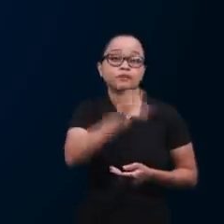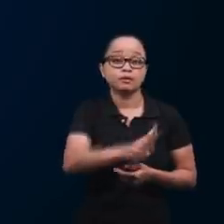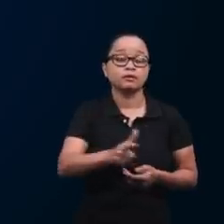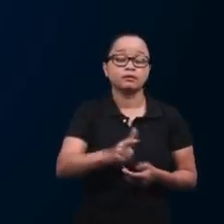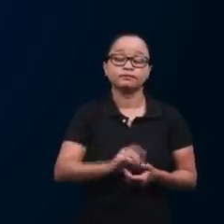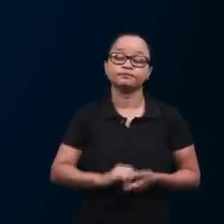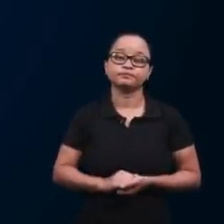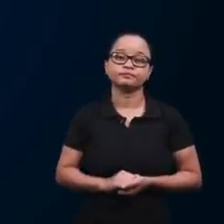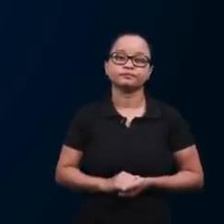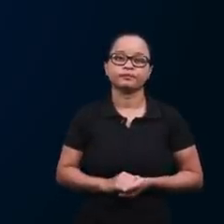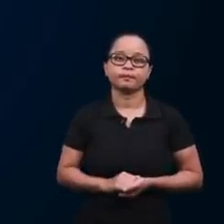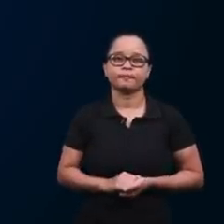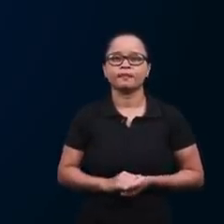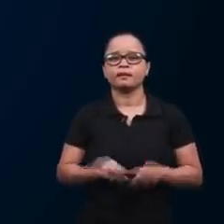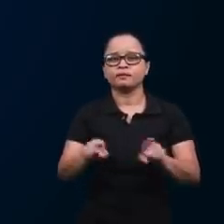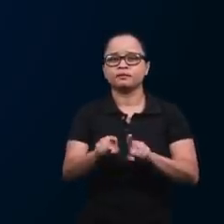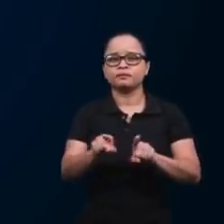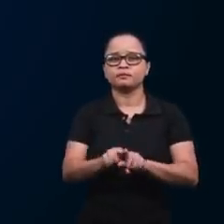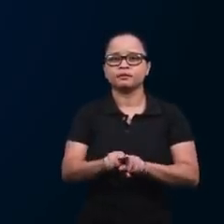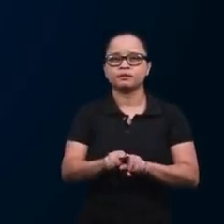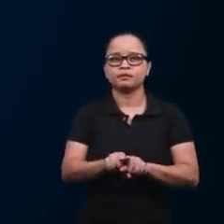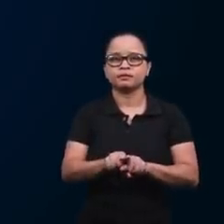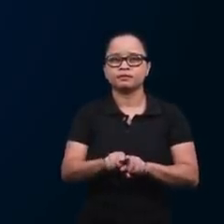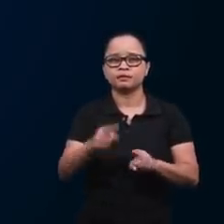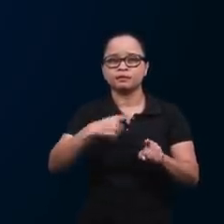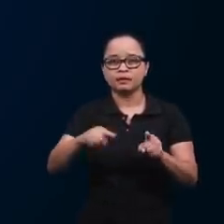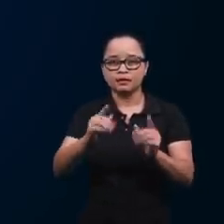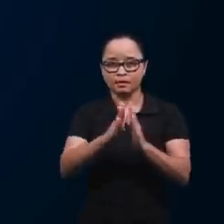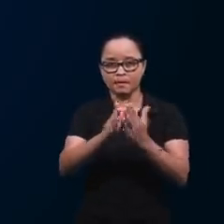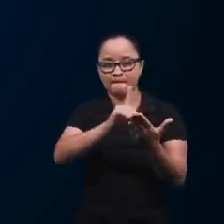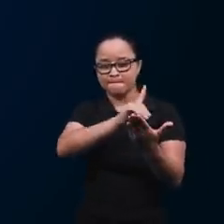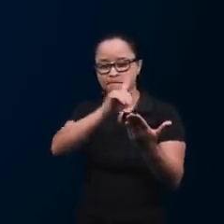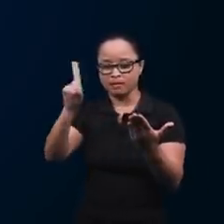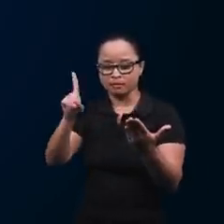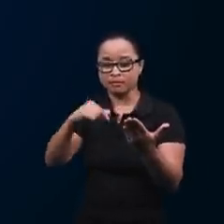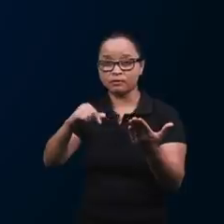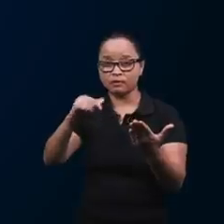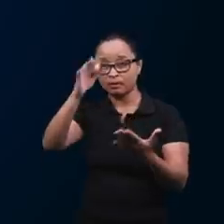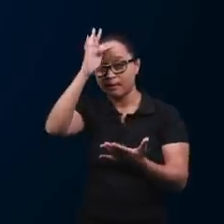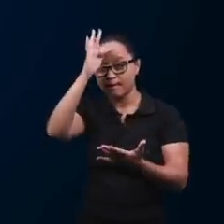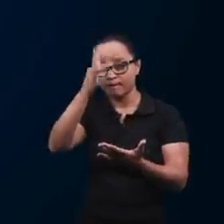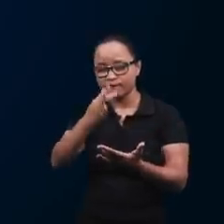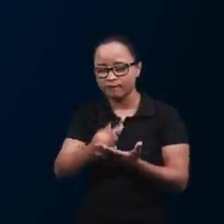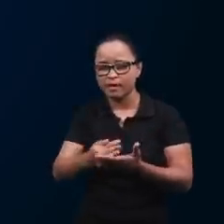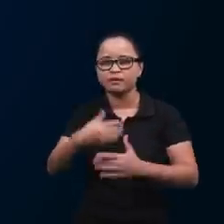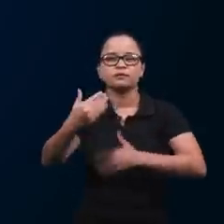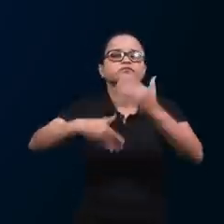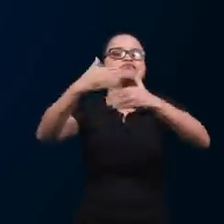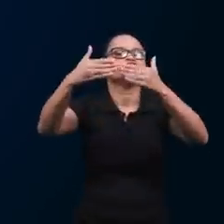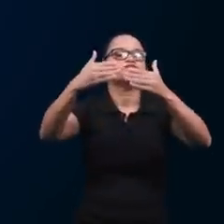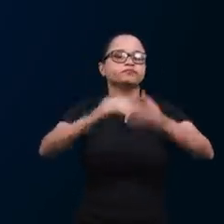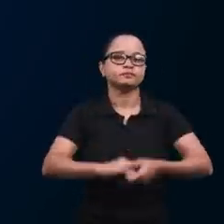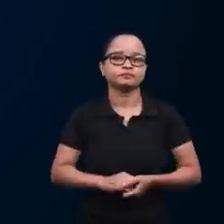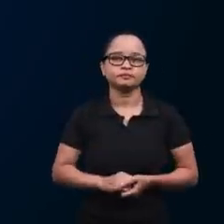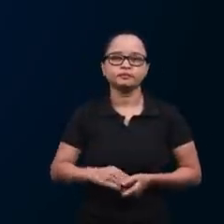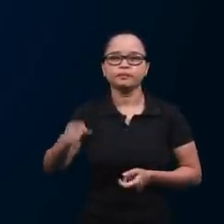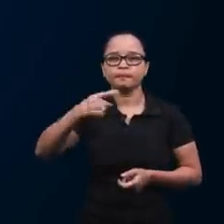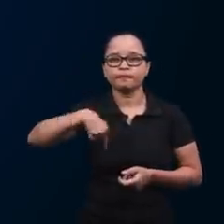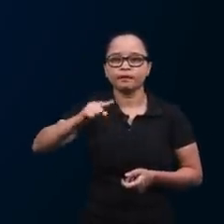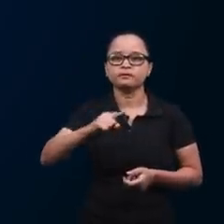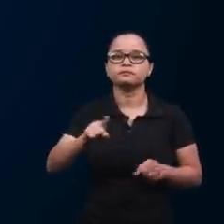em resumo através desse contato com a palavra a nossa fé tem sido fortalecida